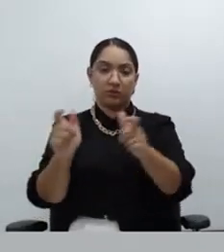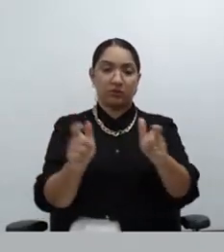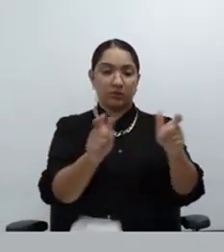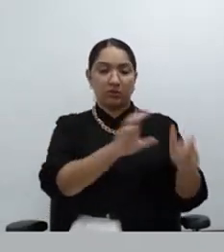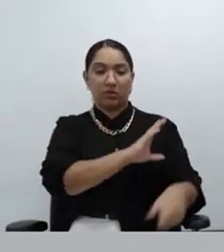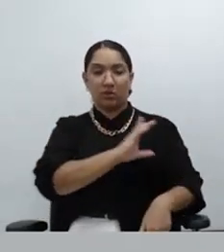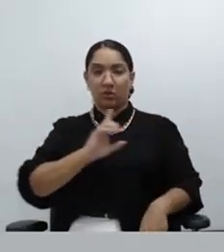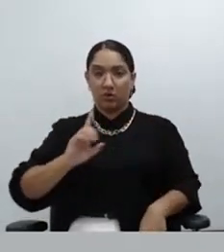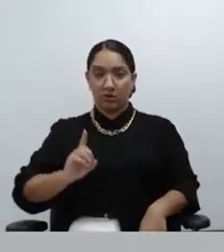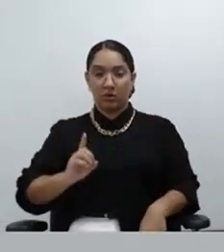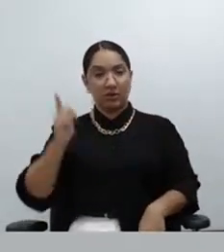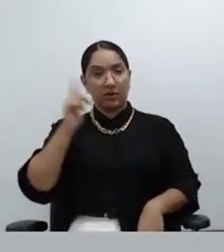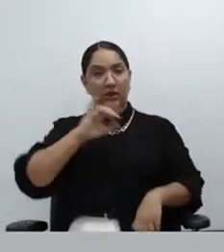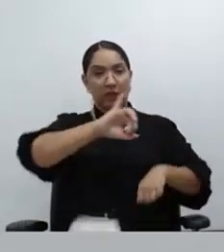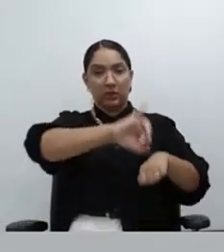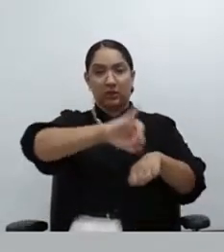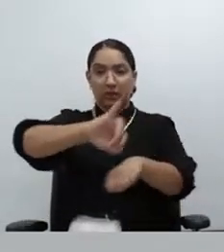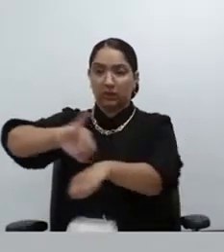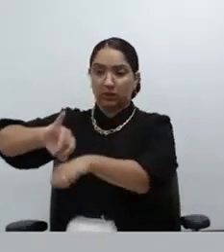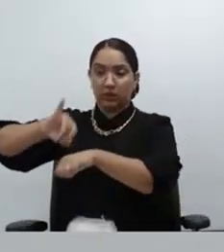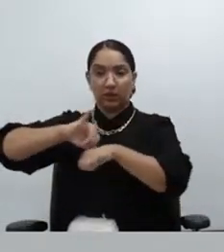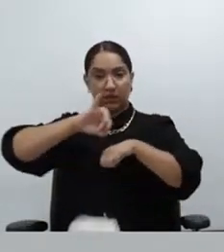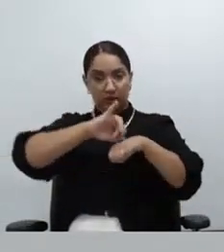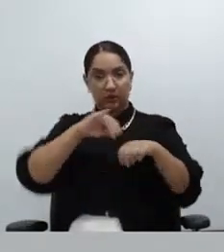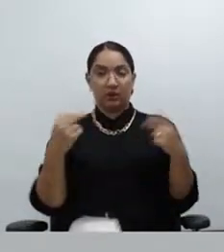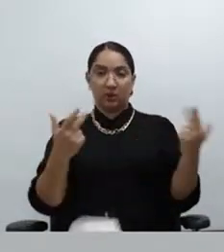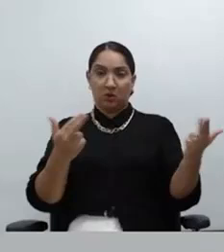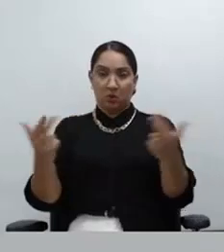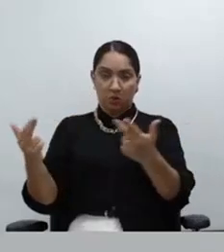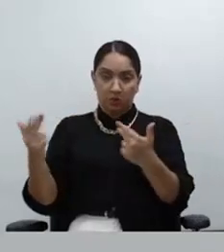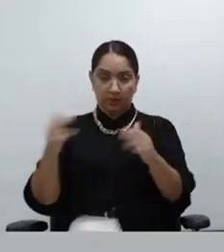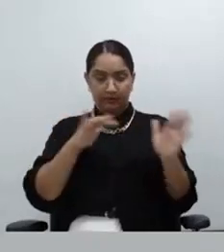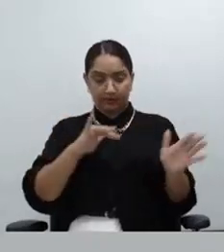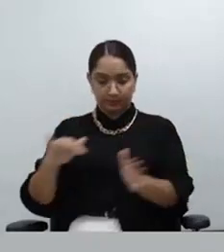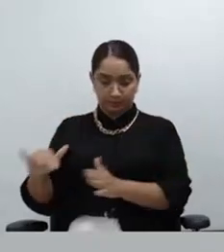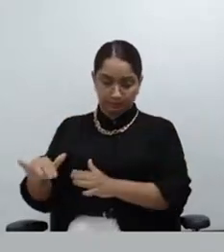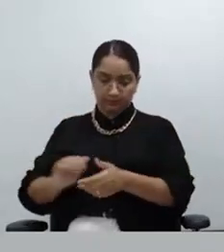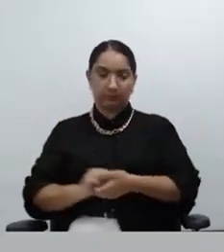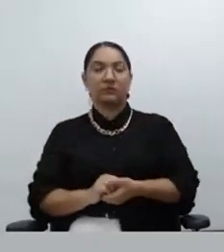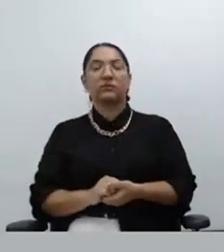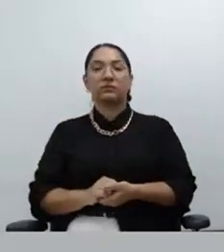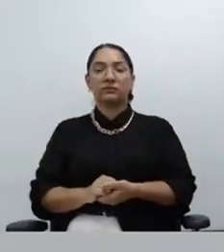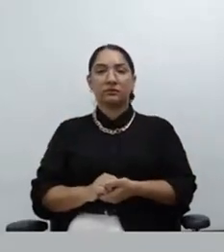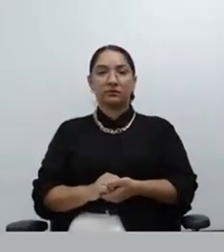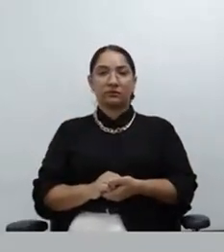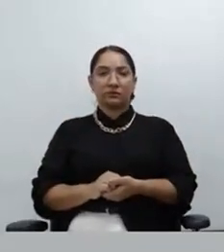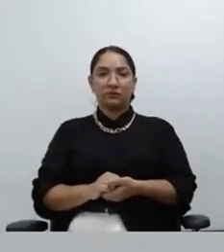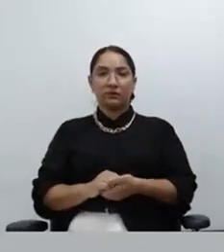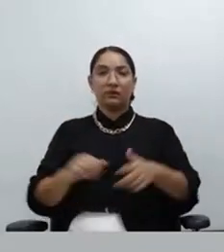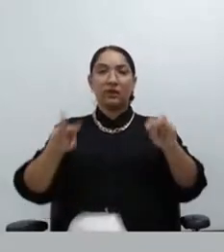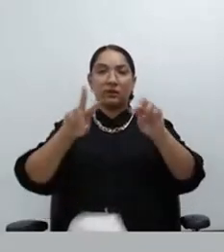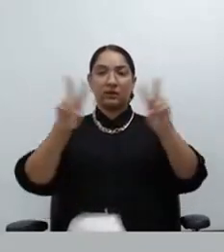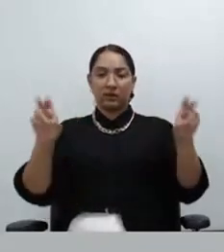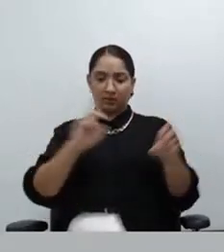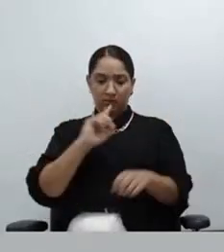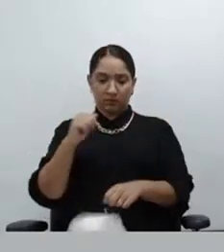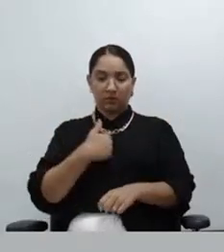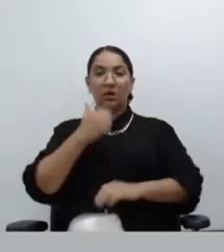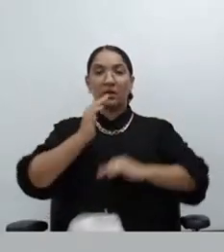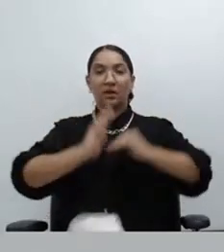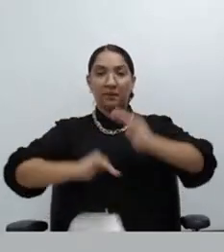coordenações de unidades e de regionais. Com relação às atividades dos departamentos, trago